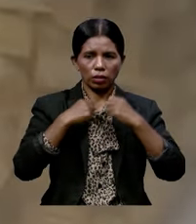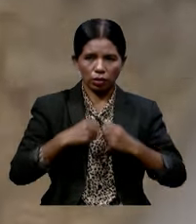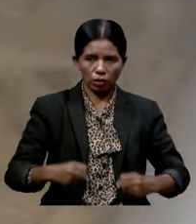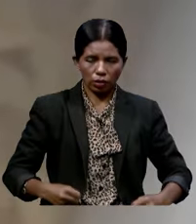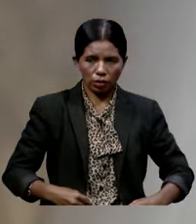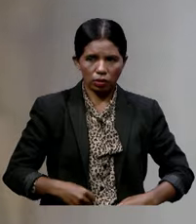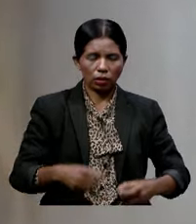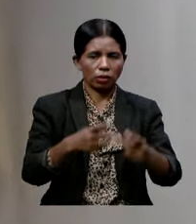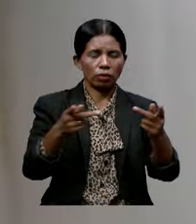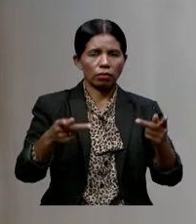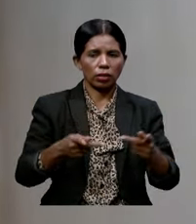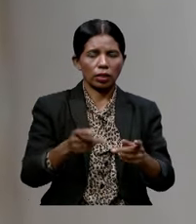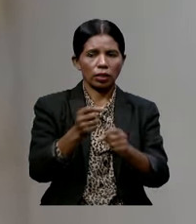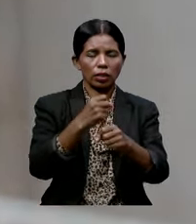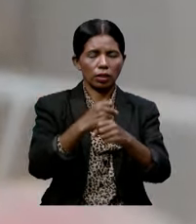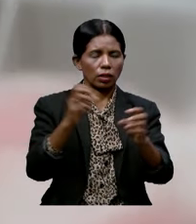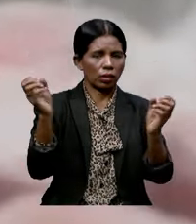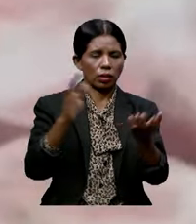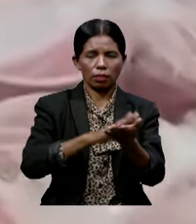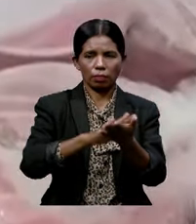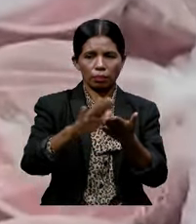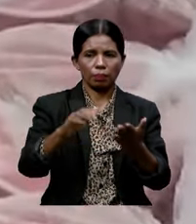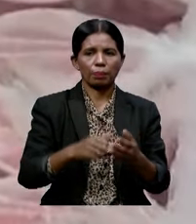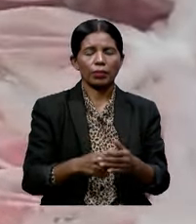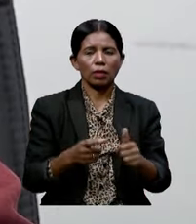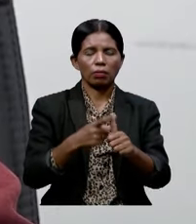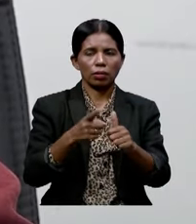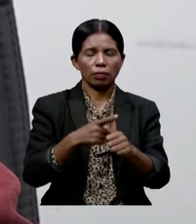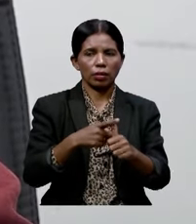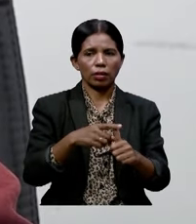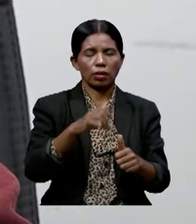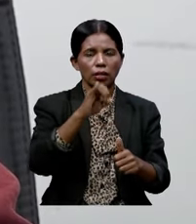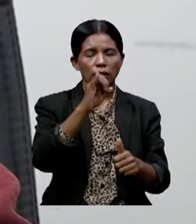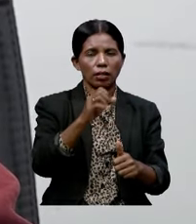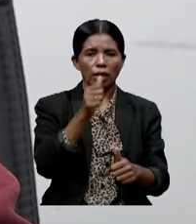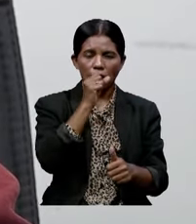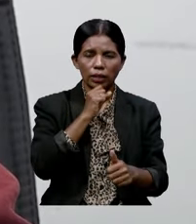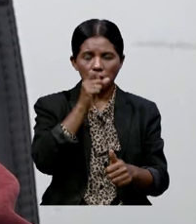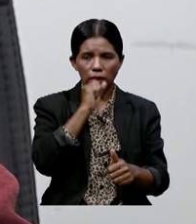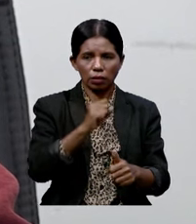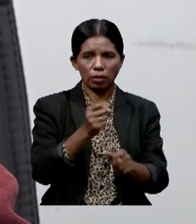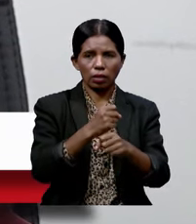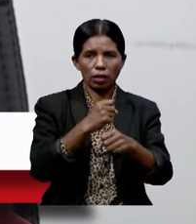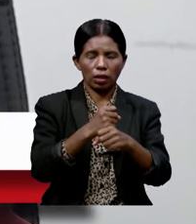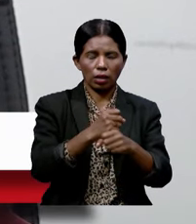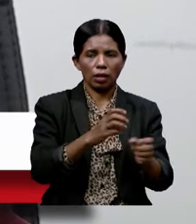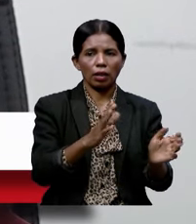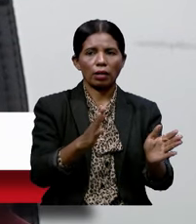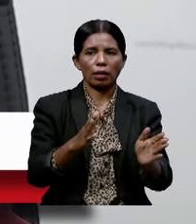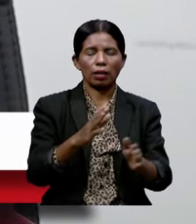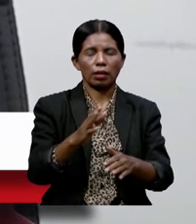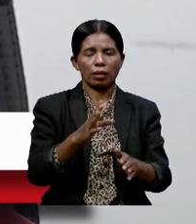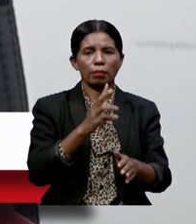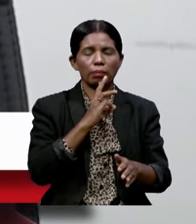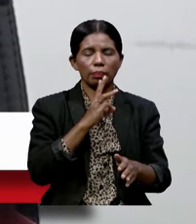no fato em produção mostra higiene. Primeiro, a Scream Nebe Halo processa o bemata durante Tinanhat